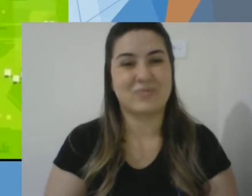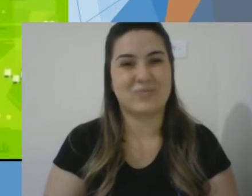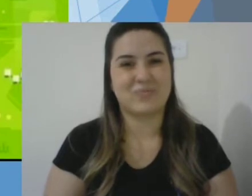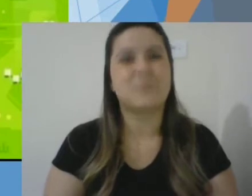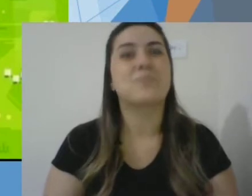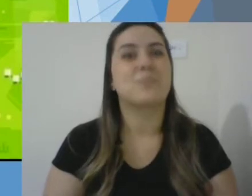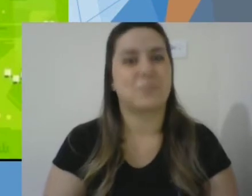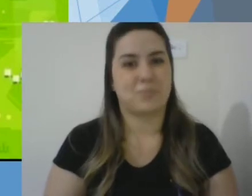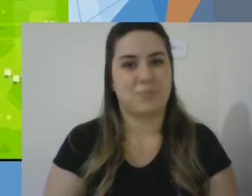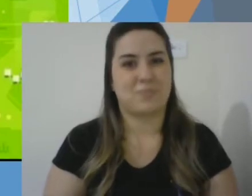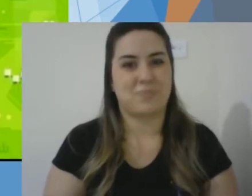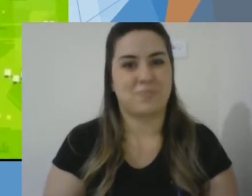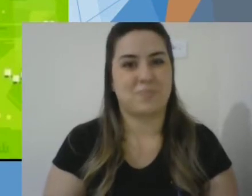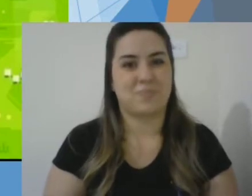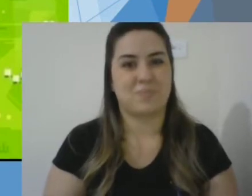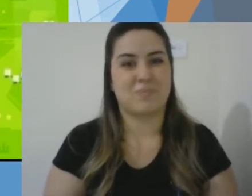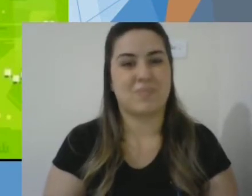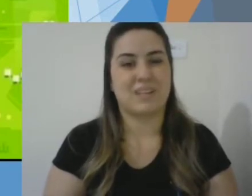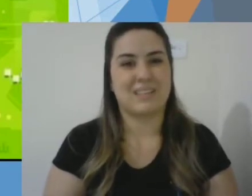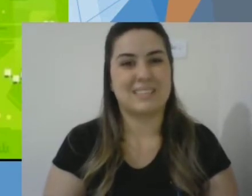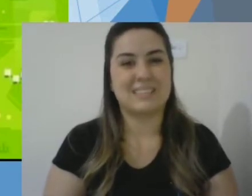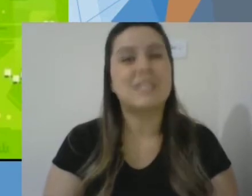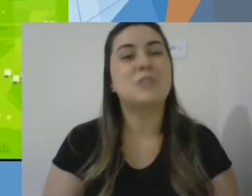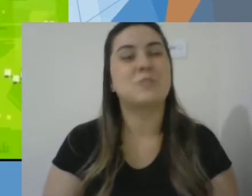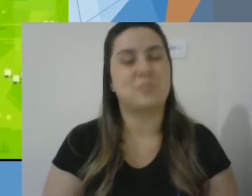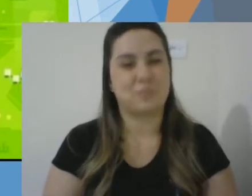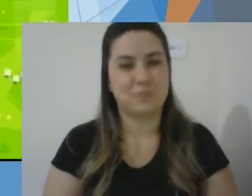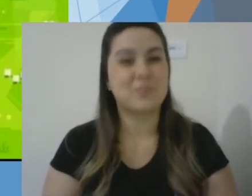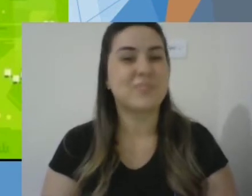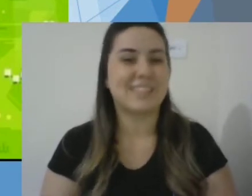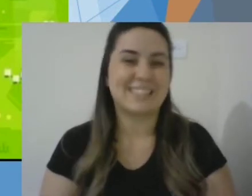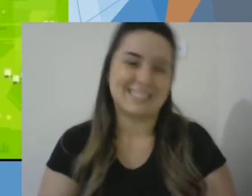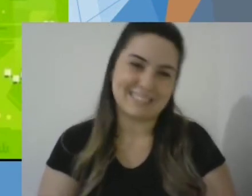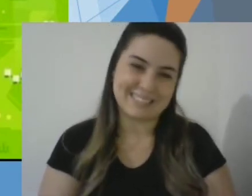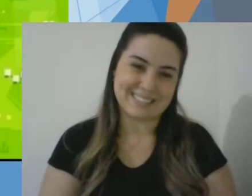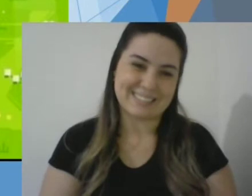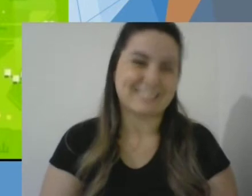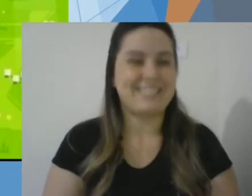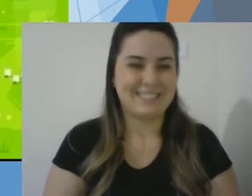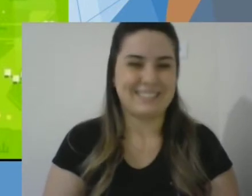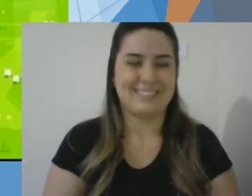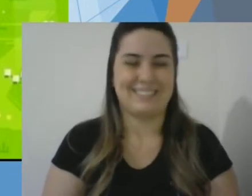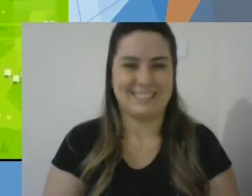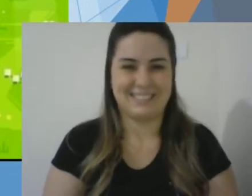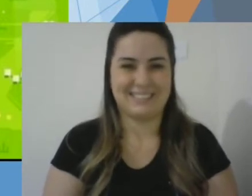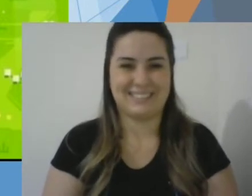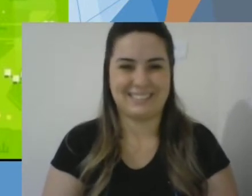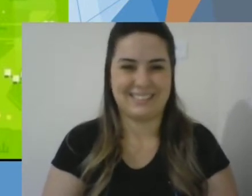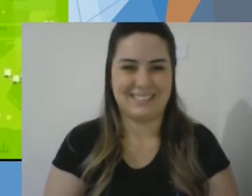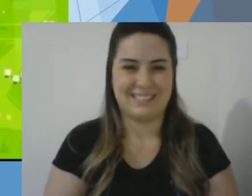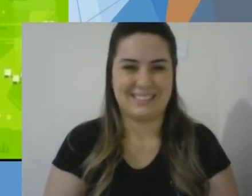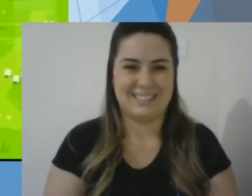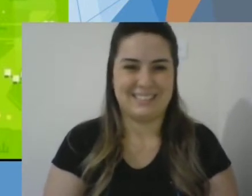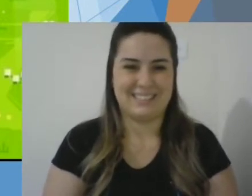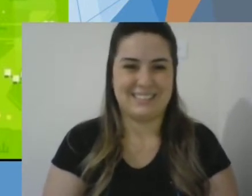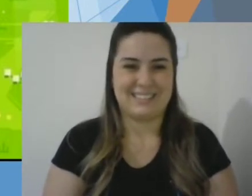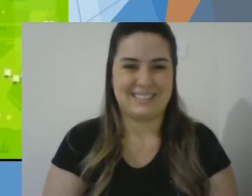do primeiro semestre. E nesse livro aprendemos muitos conteúdos